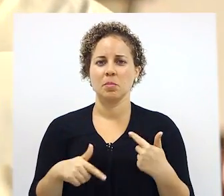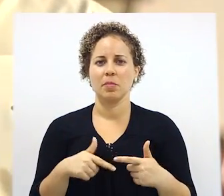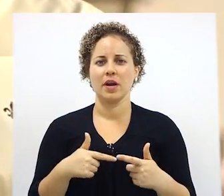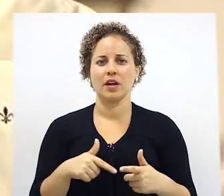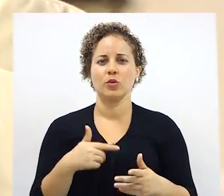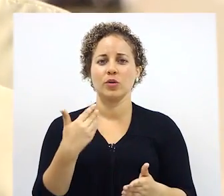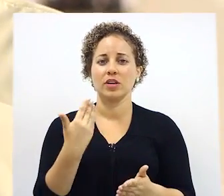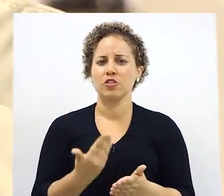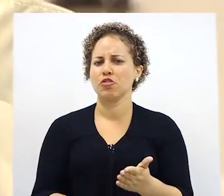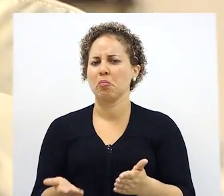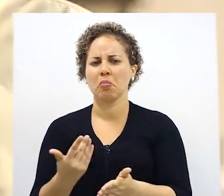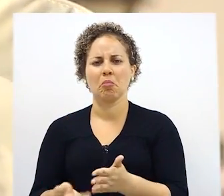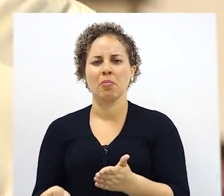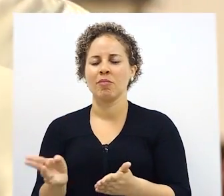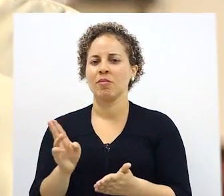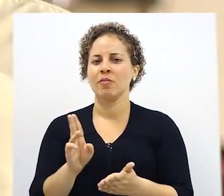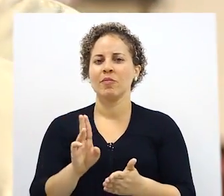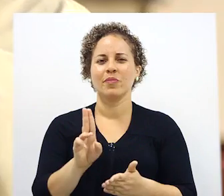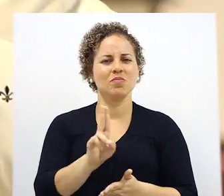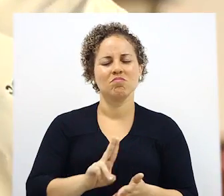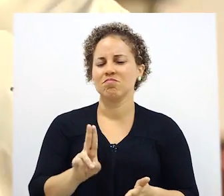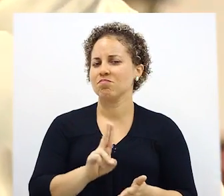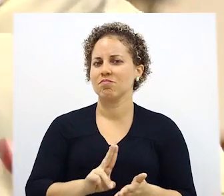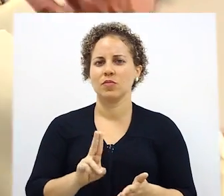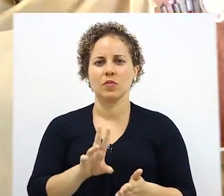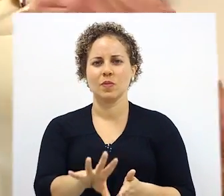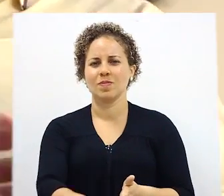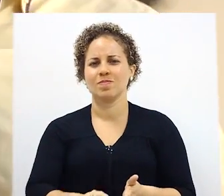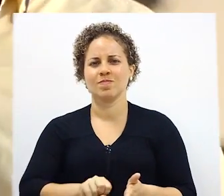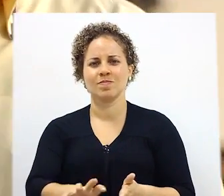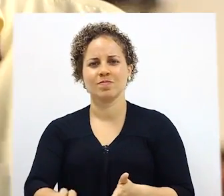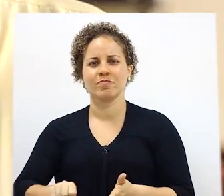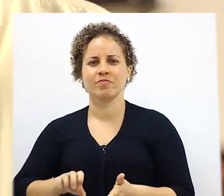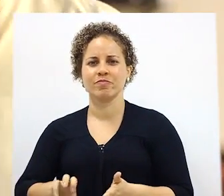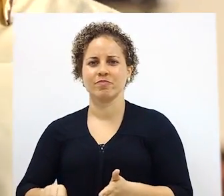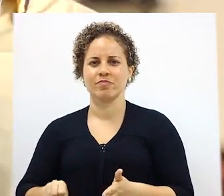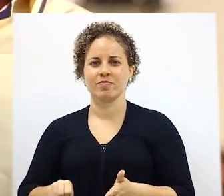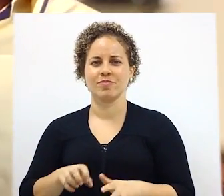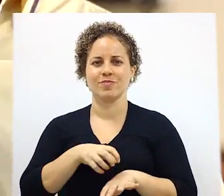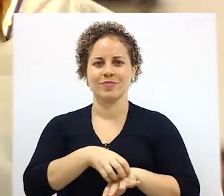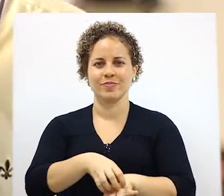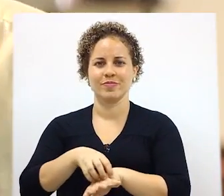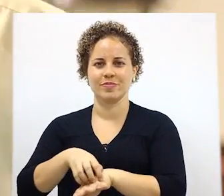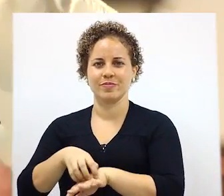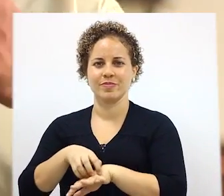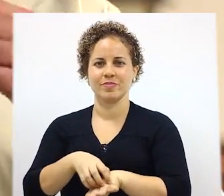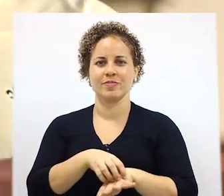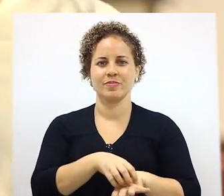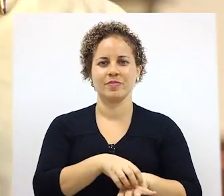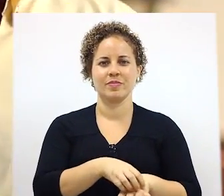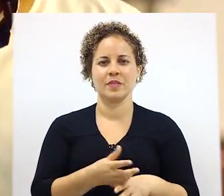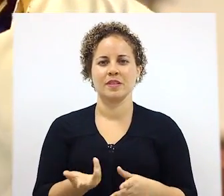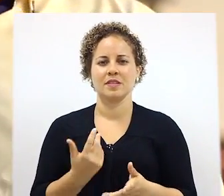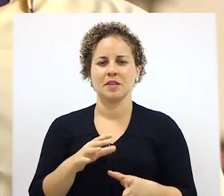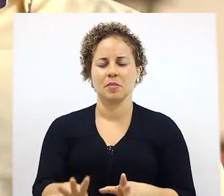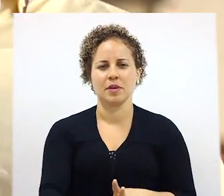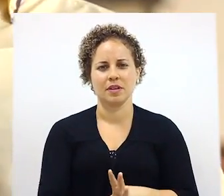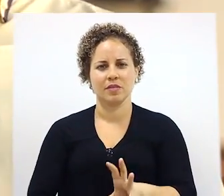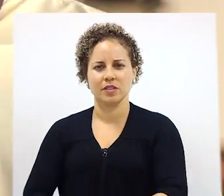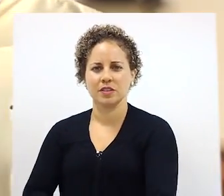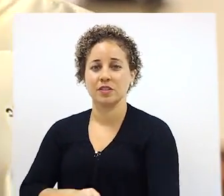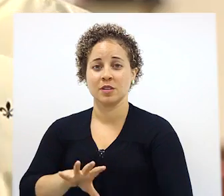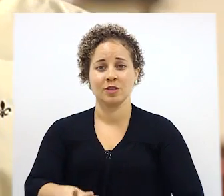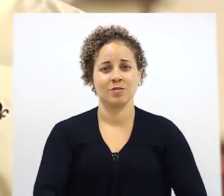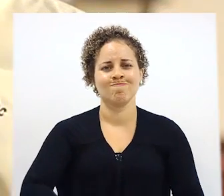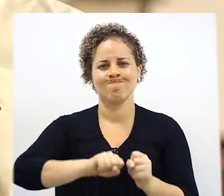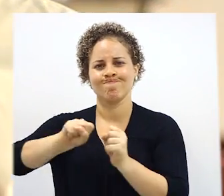da cana-de-açúcar que a carregadeira não pega. Então, o fato do lambaieiro estar toda hora, né, se abaixando e levantando e